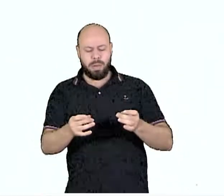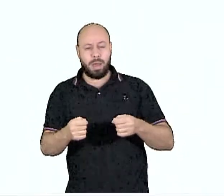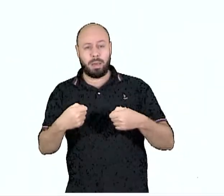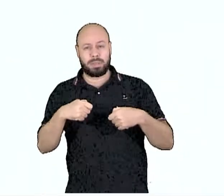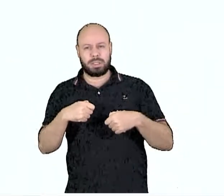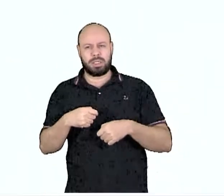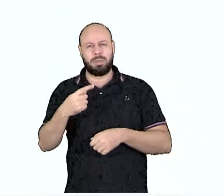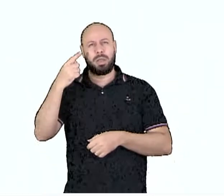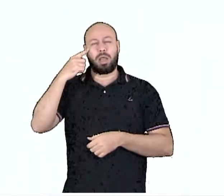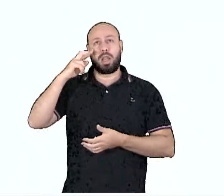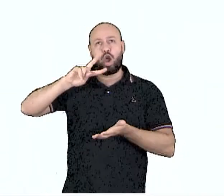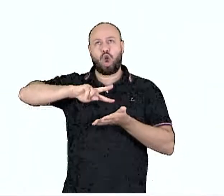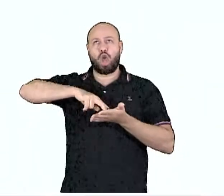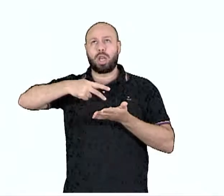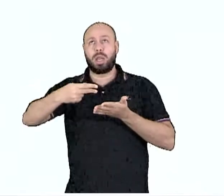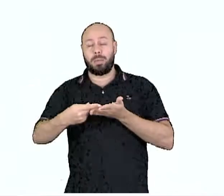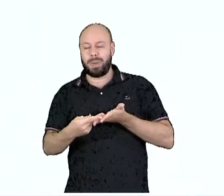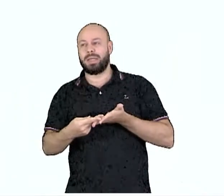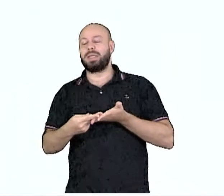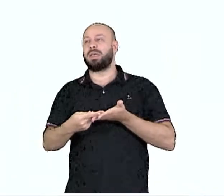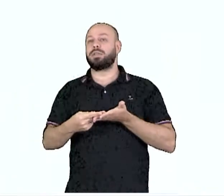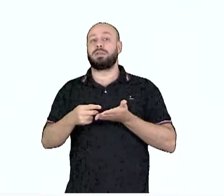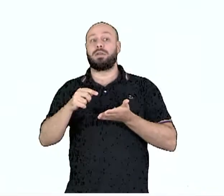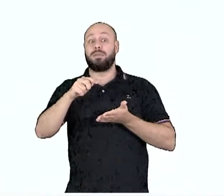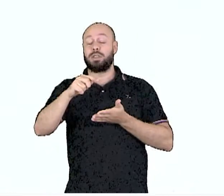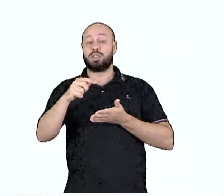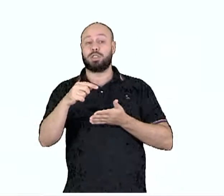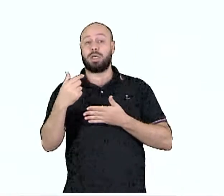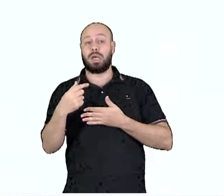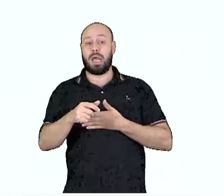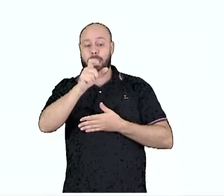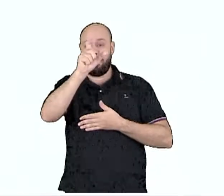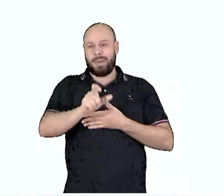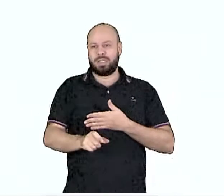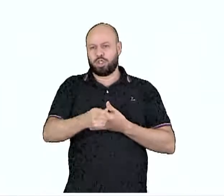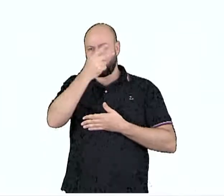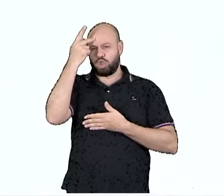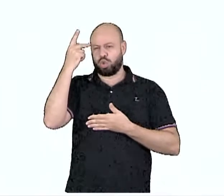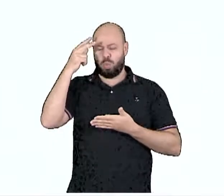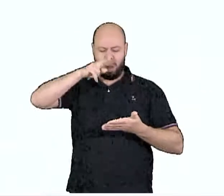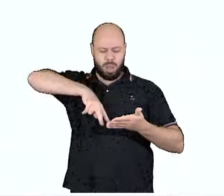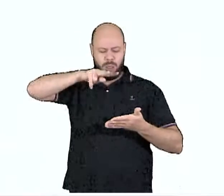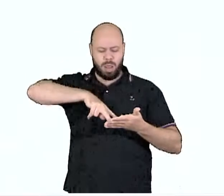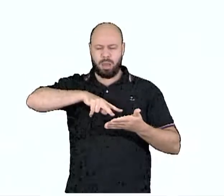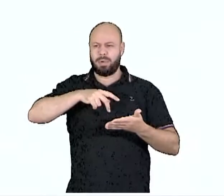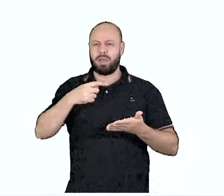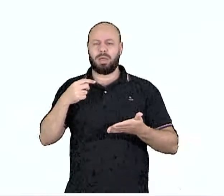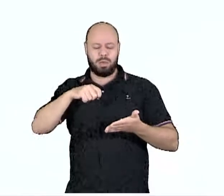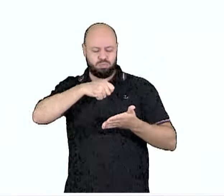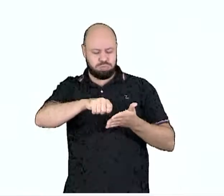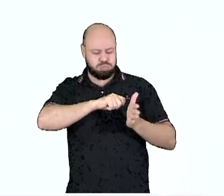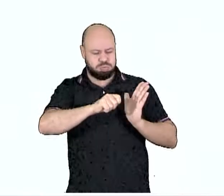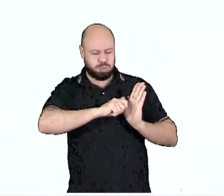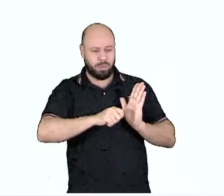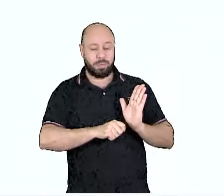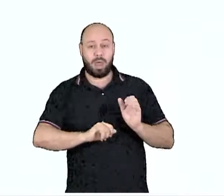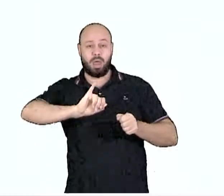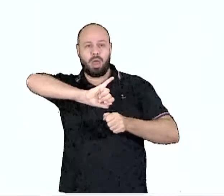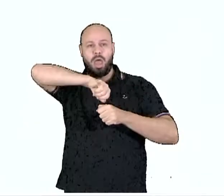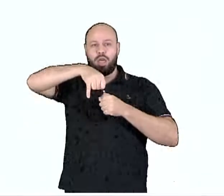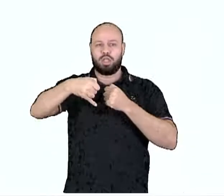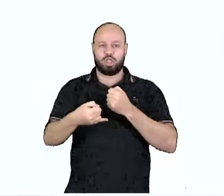interpretação da imagem deve ficar a cargo do usuário. Portanto, o uso de adjetivos